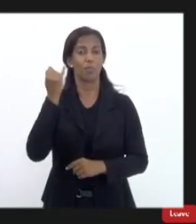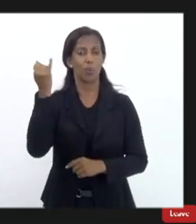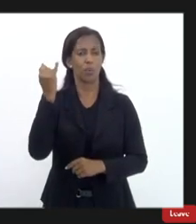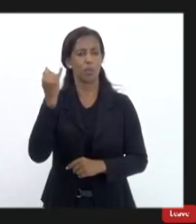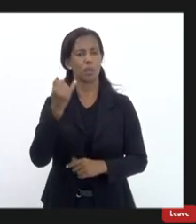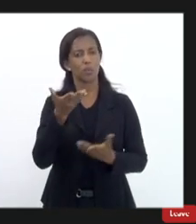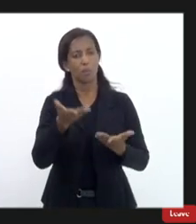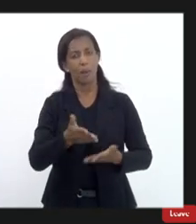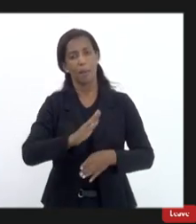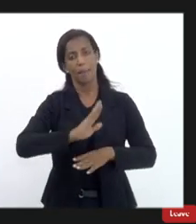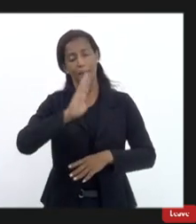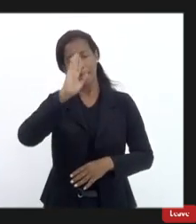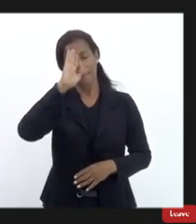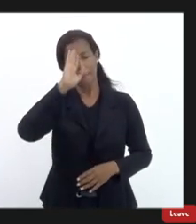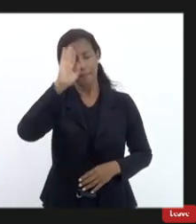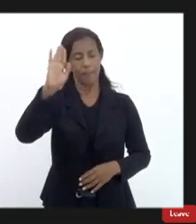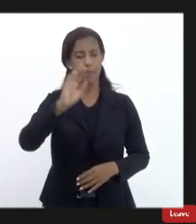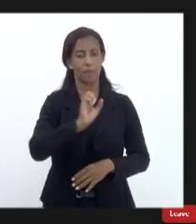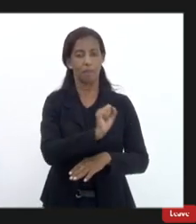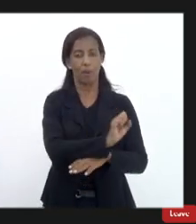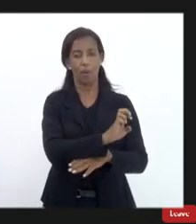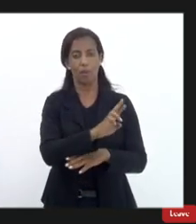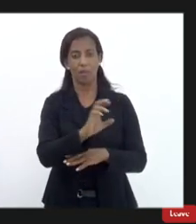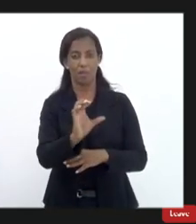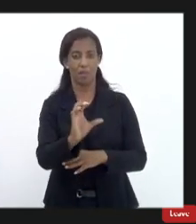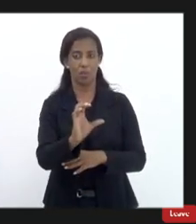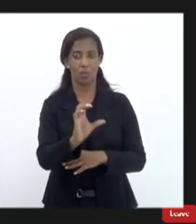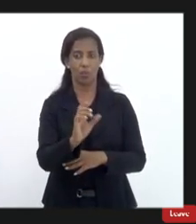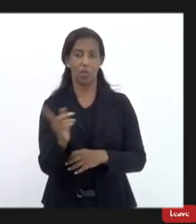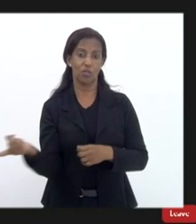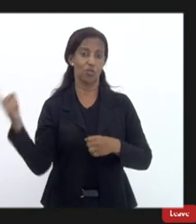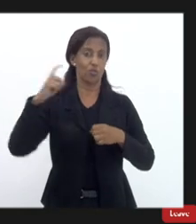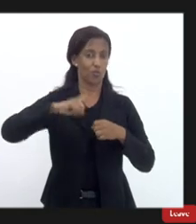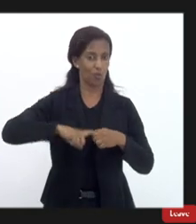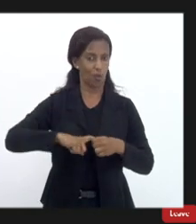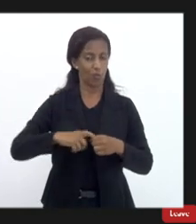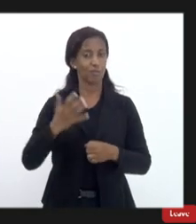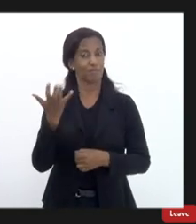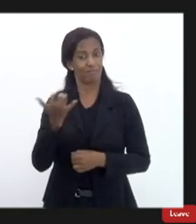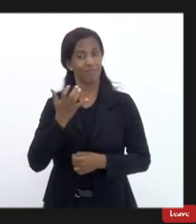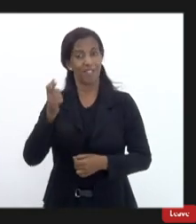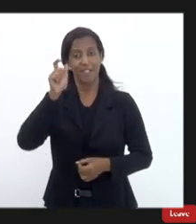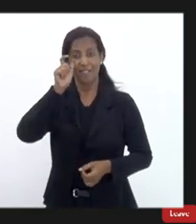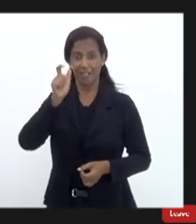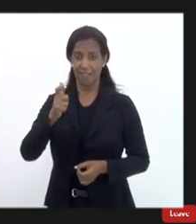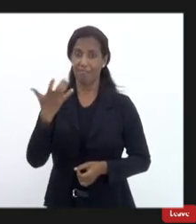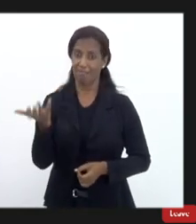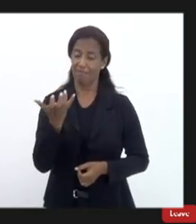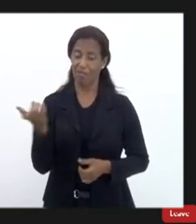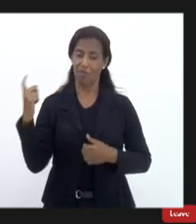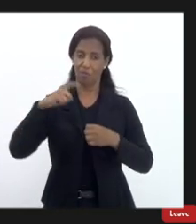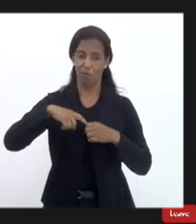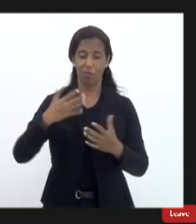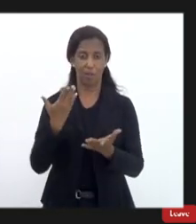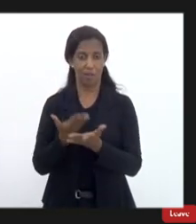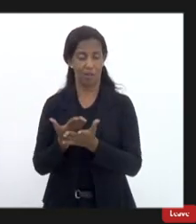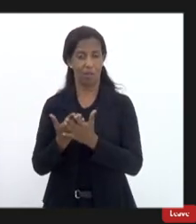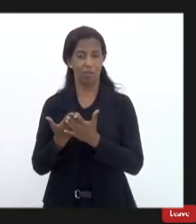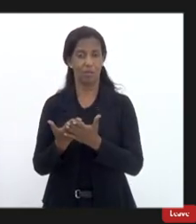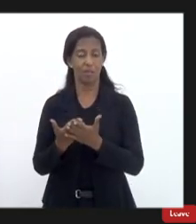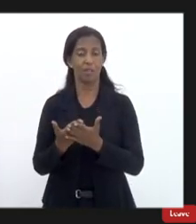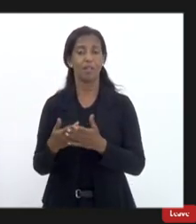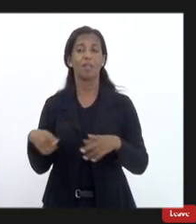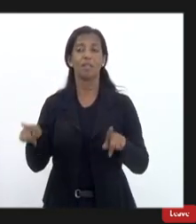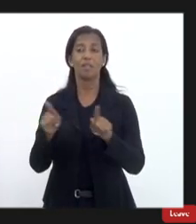pela SEDUC, porque é de extrema importância para a gente que a gente retorne, né, a gente é o principal interessado para que a gente retorne essas escolas